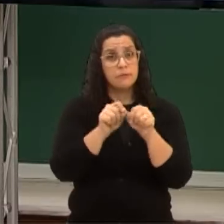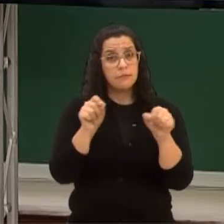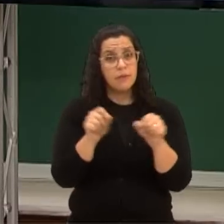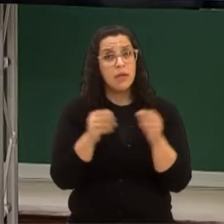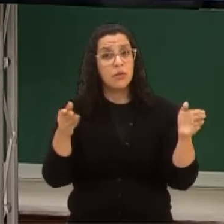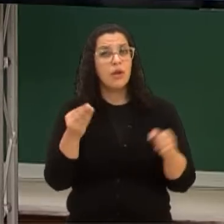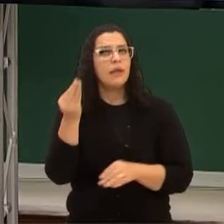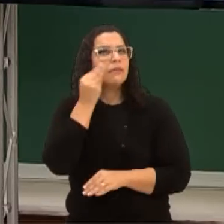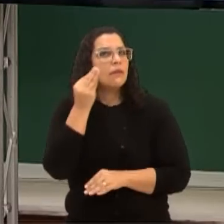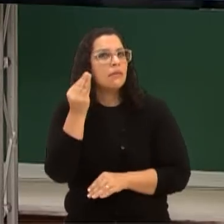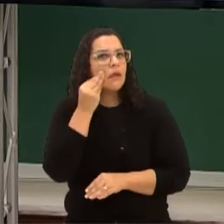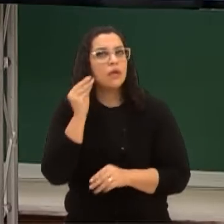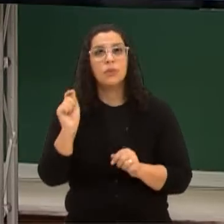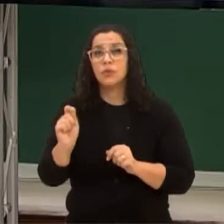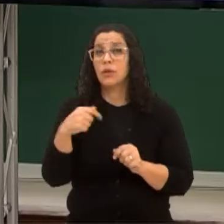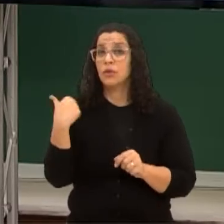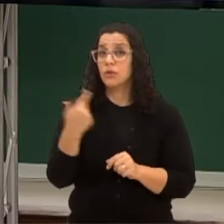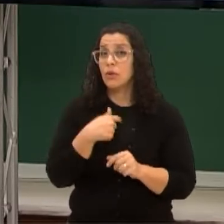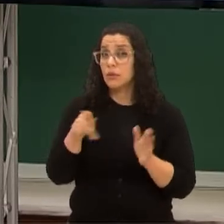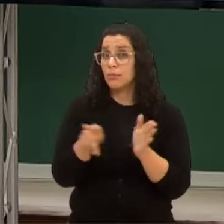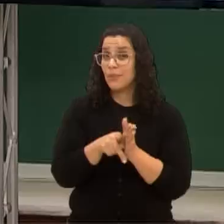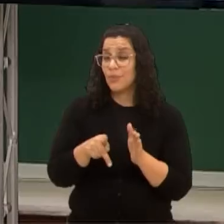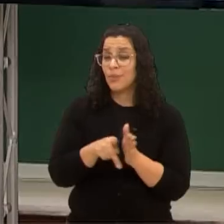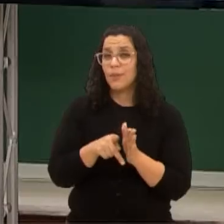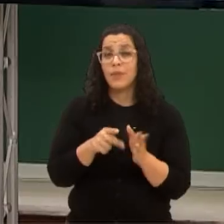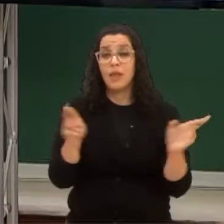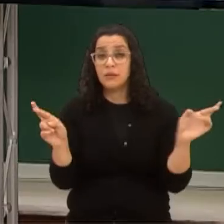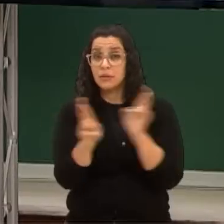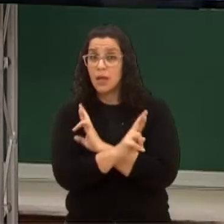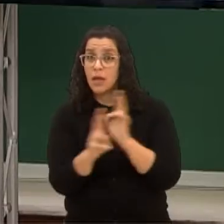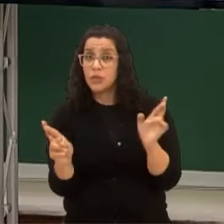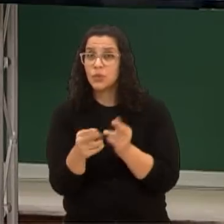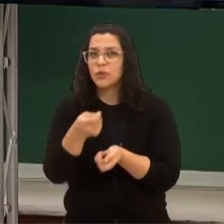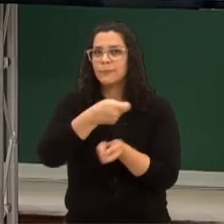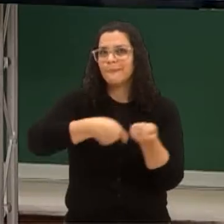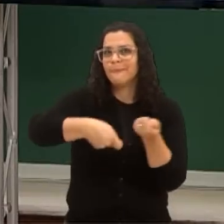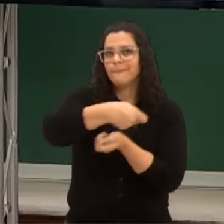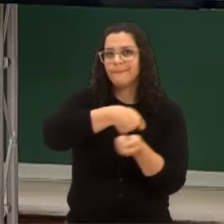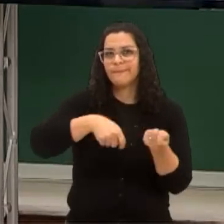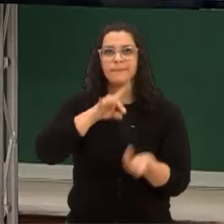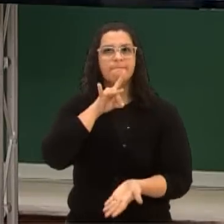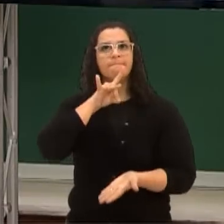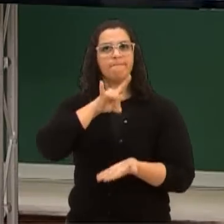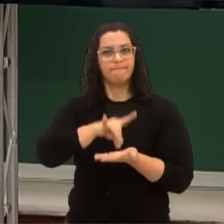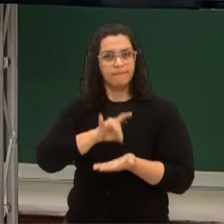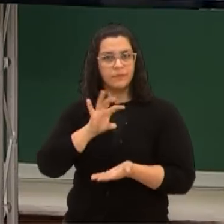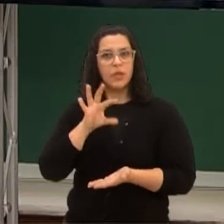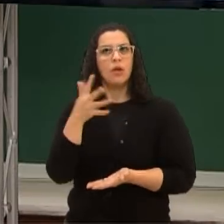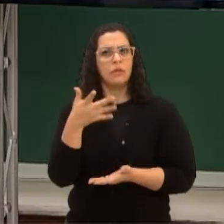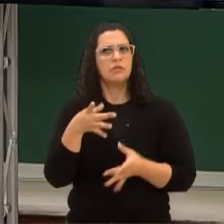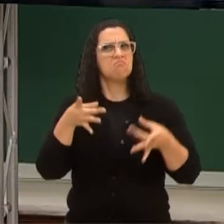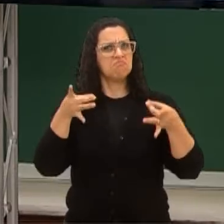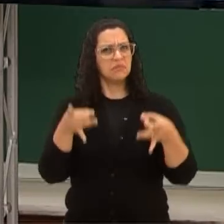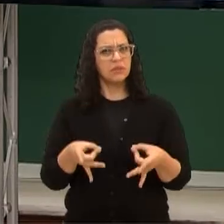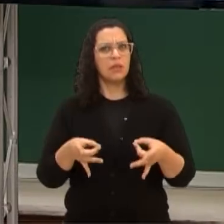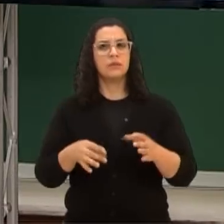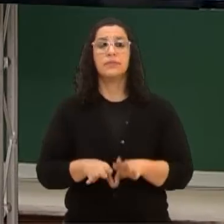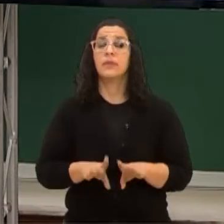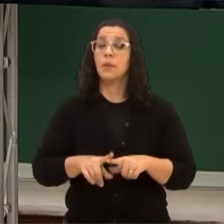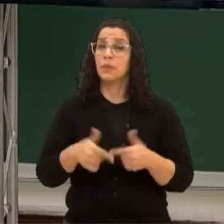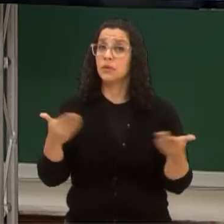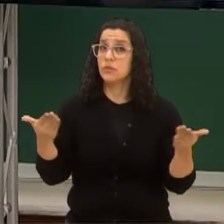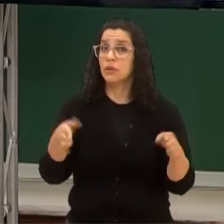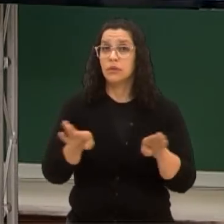justamente na tentativa de fazer com que essas relações comerciais elas sejam mais efetivas, mais concretas e